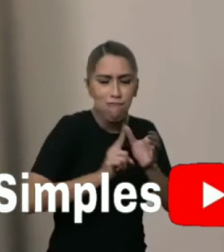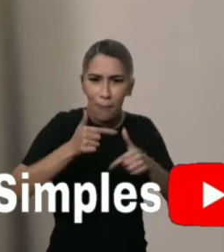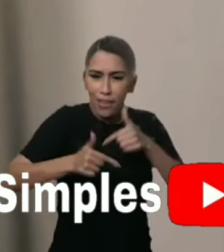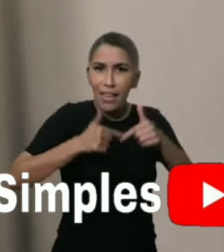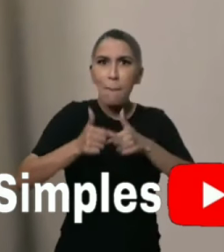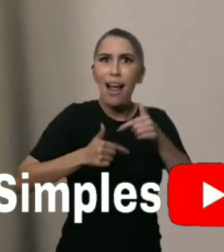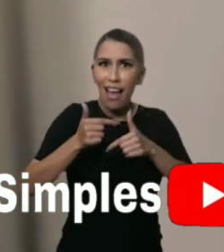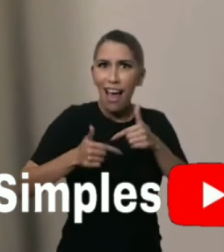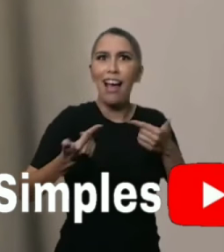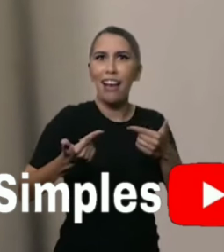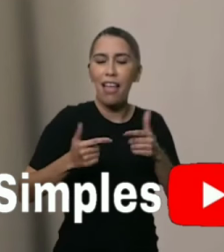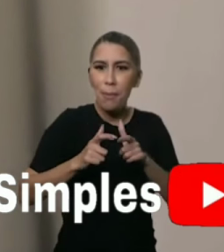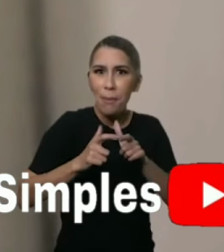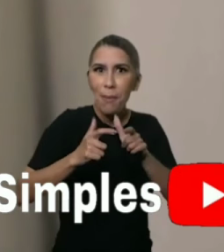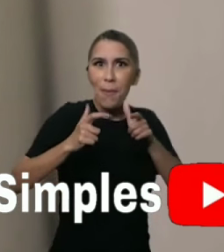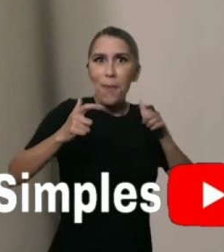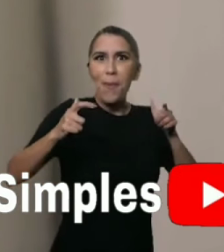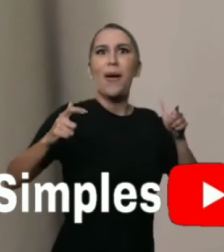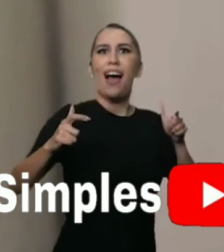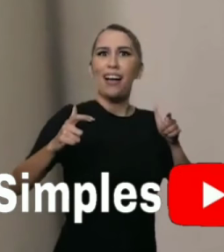né?